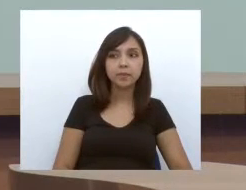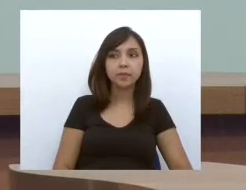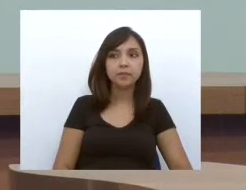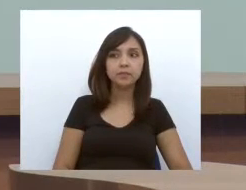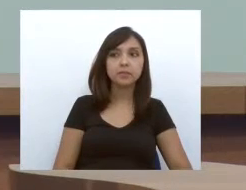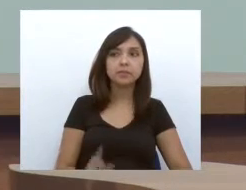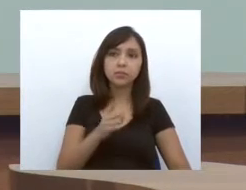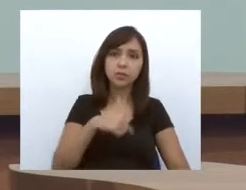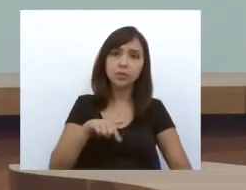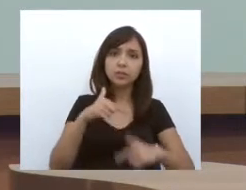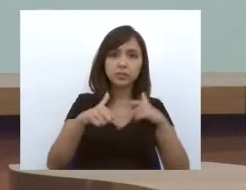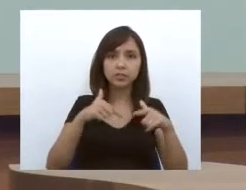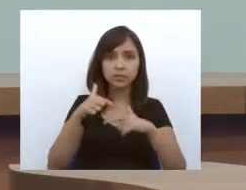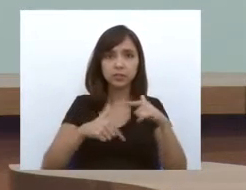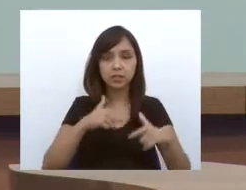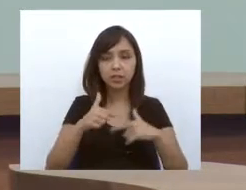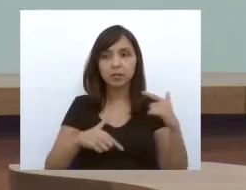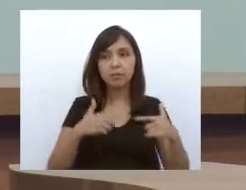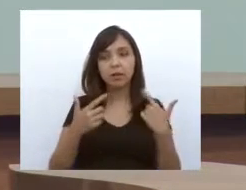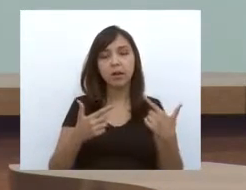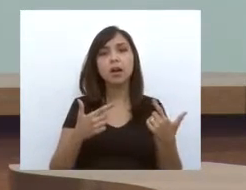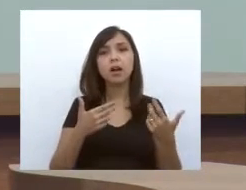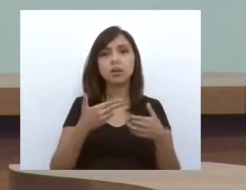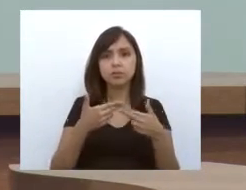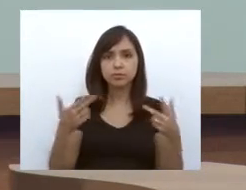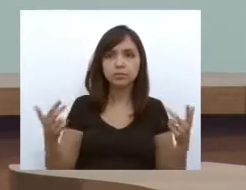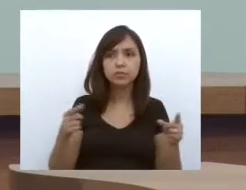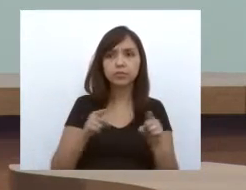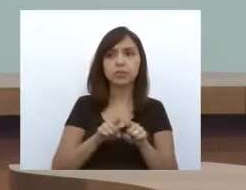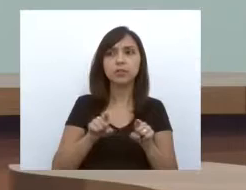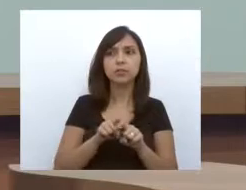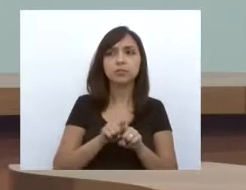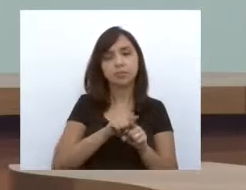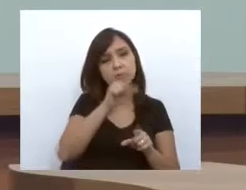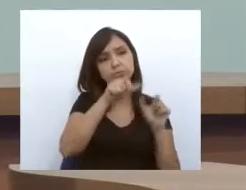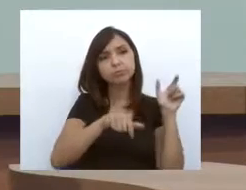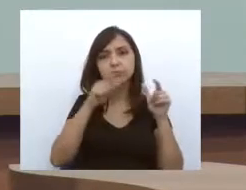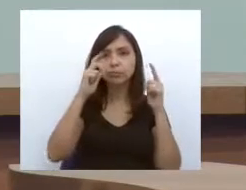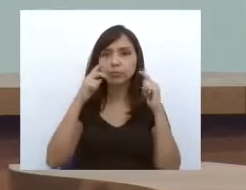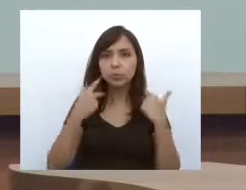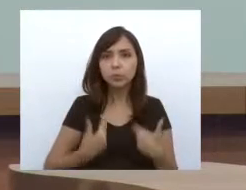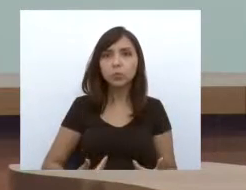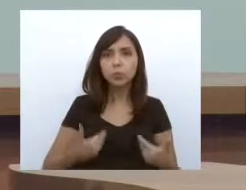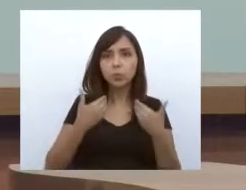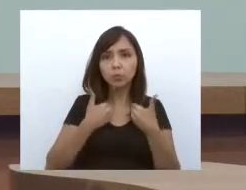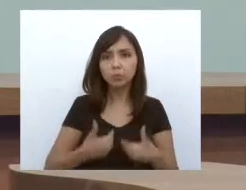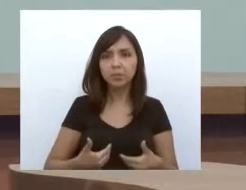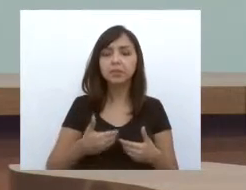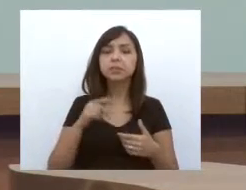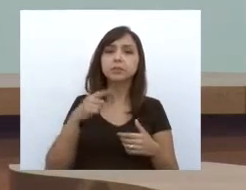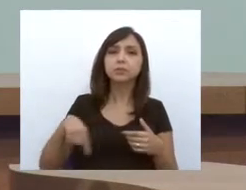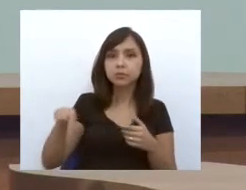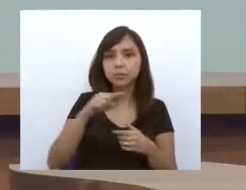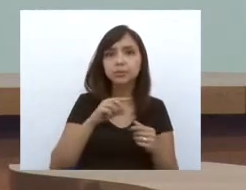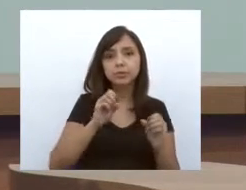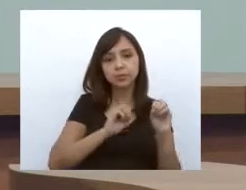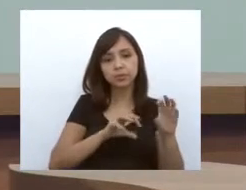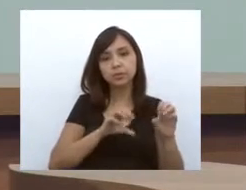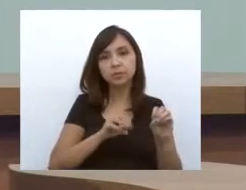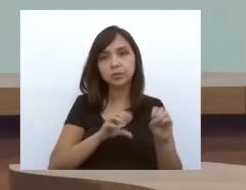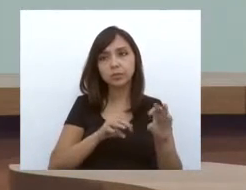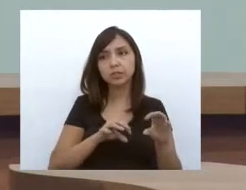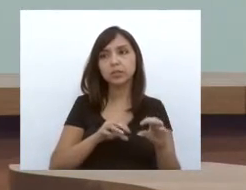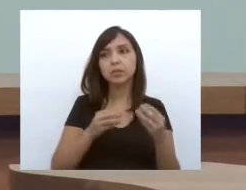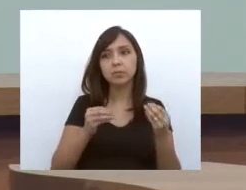pela função social que a escola cumpre e pelas razões humanitárias nas quais a educação impõe